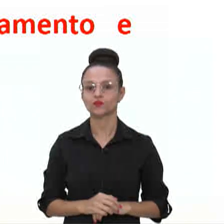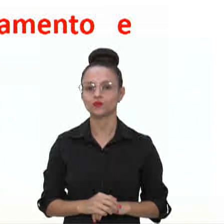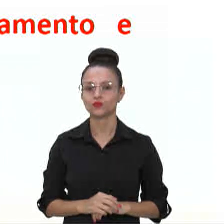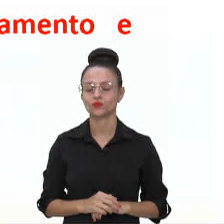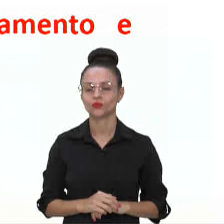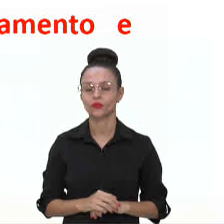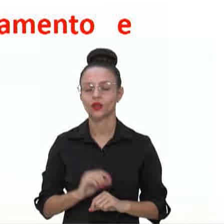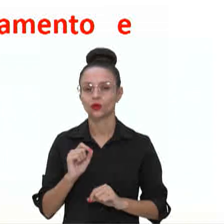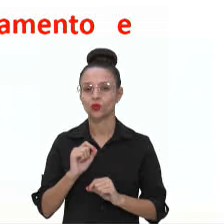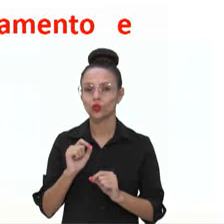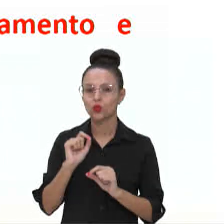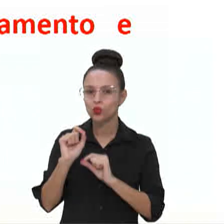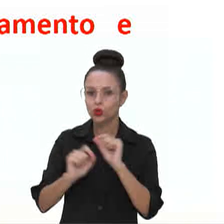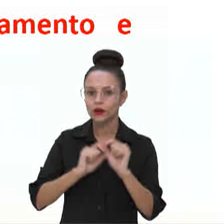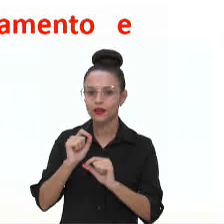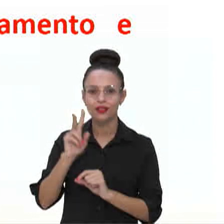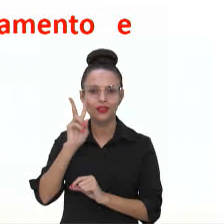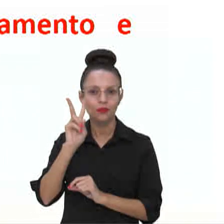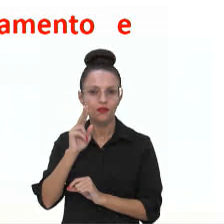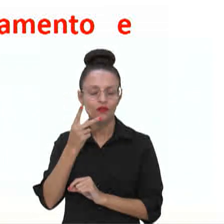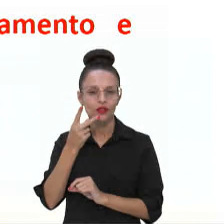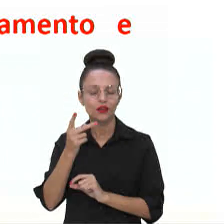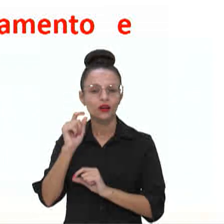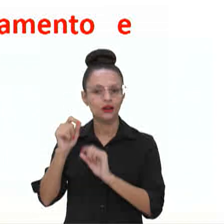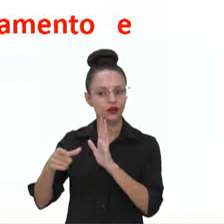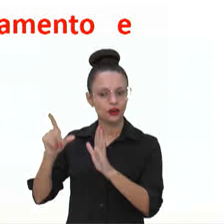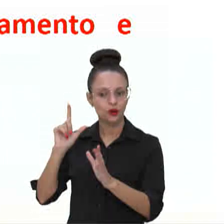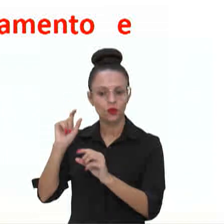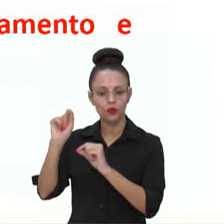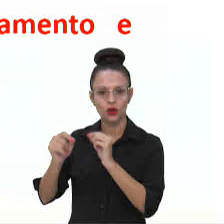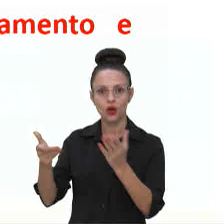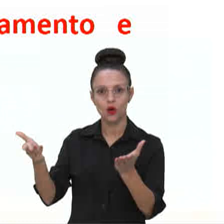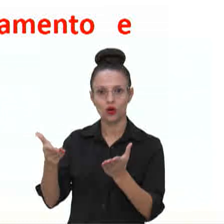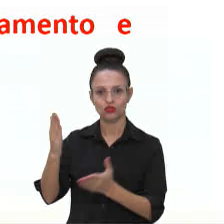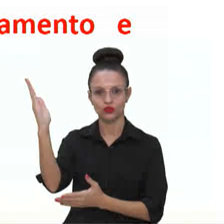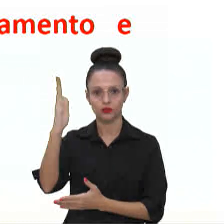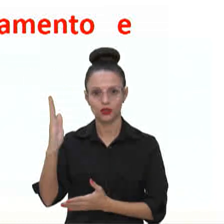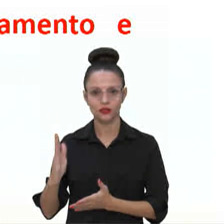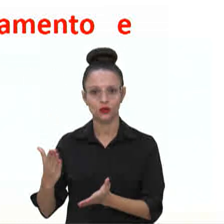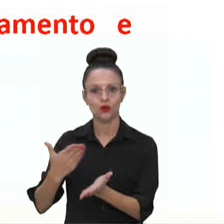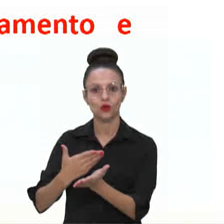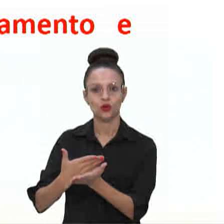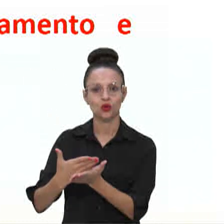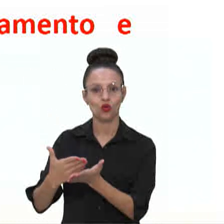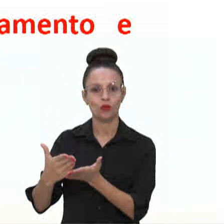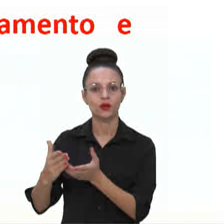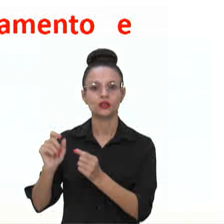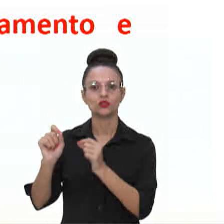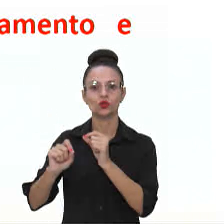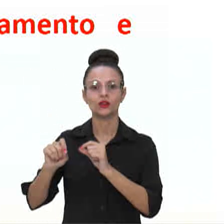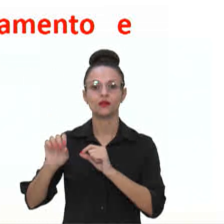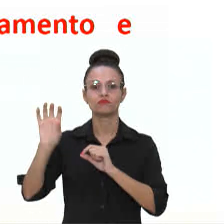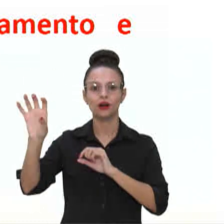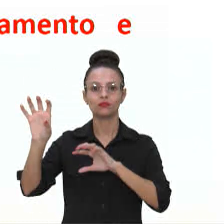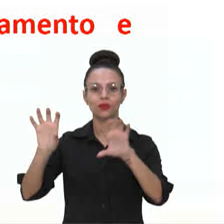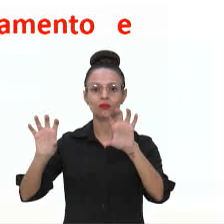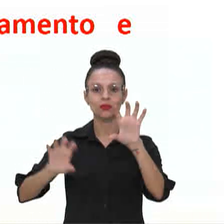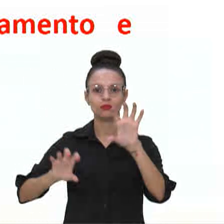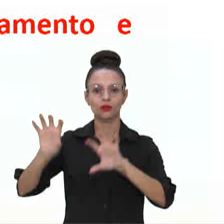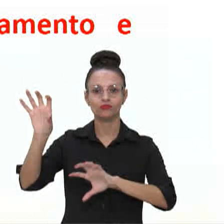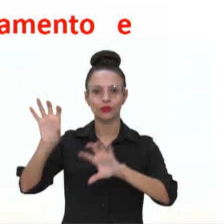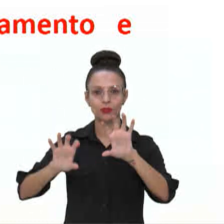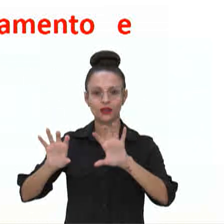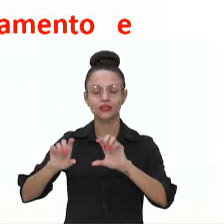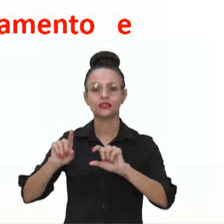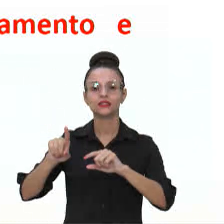particulares o início da colonização. Lembra que o que é hoje o Brasil começou aí com as capitanias hereditárias, depois com